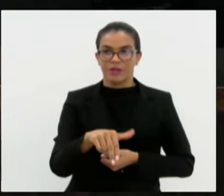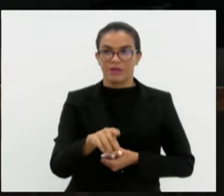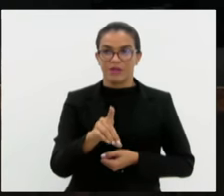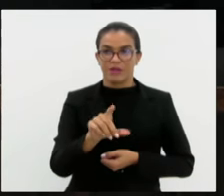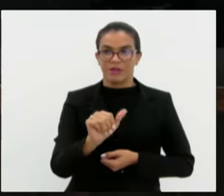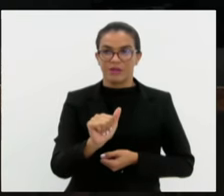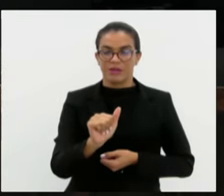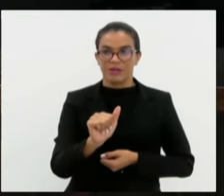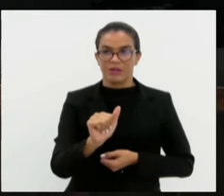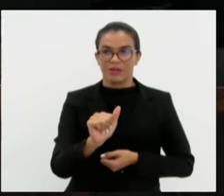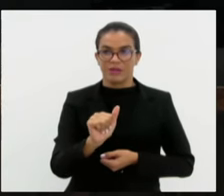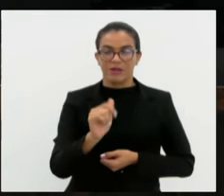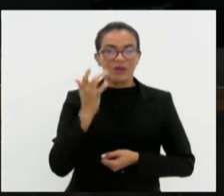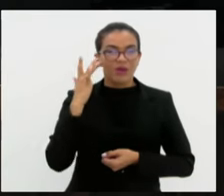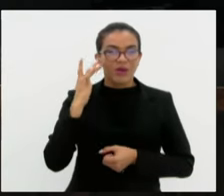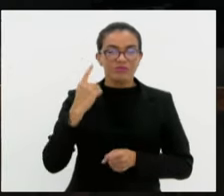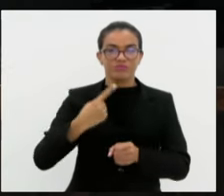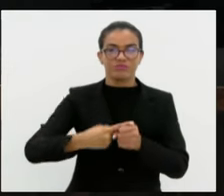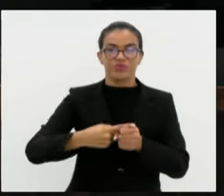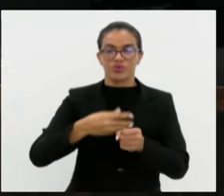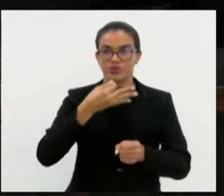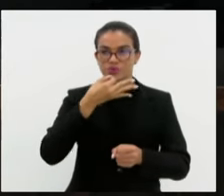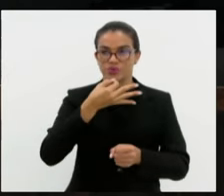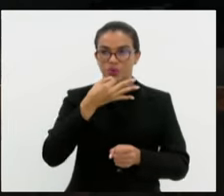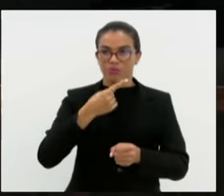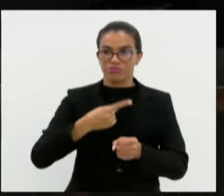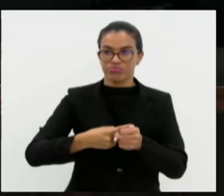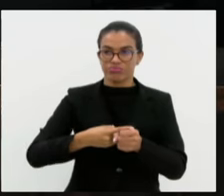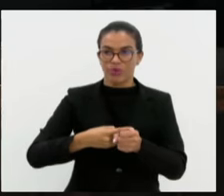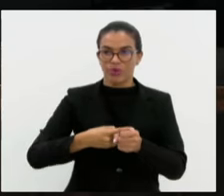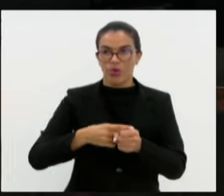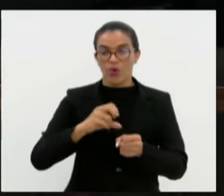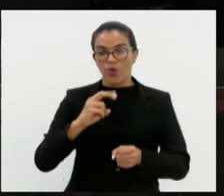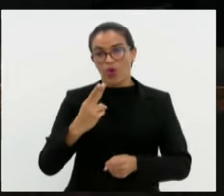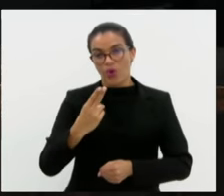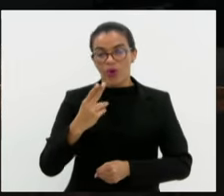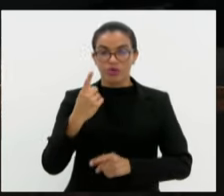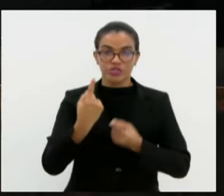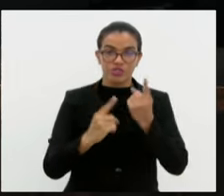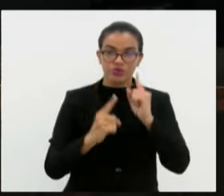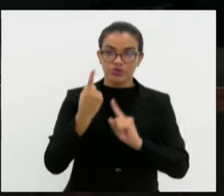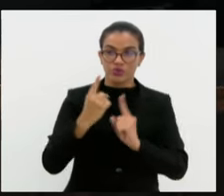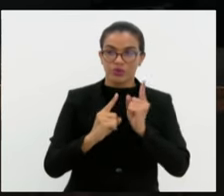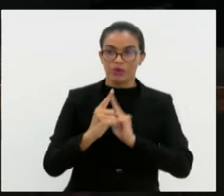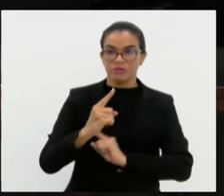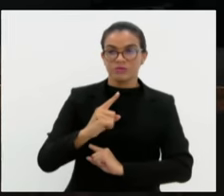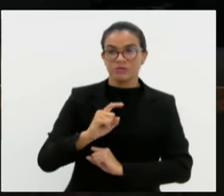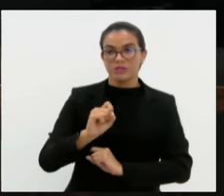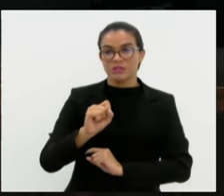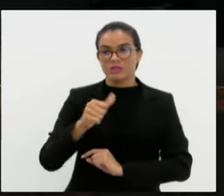O som está fechado, Renato. Vê se está funcionando aí. Ou faz sim, assim, ou não para baixo.